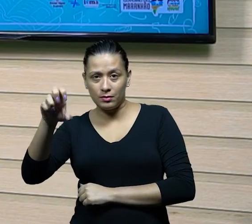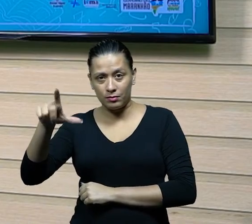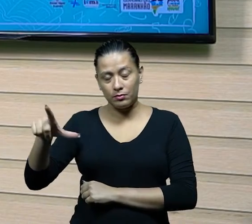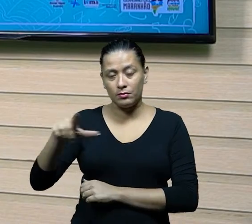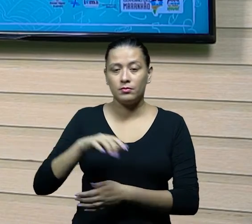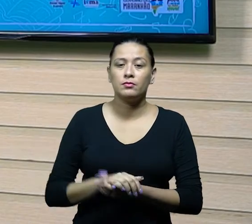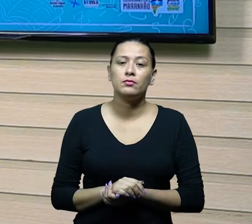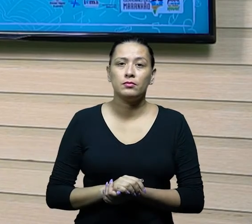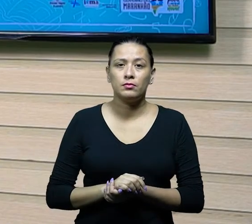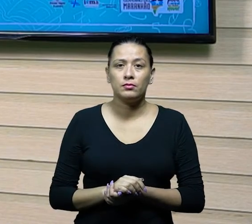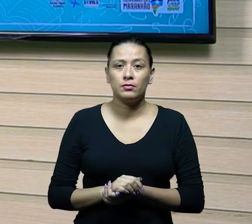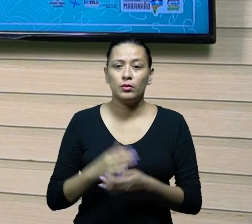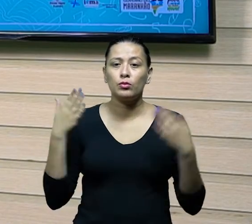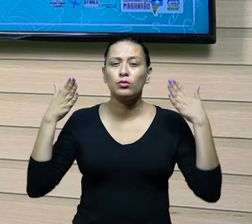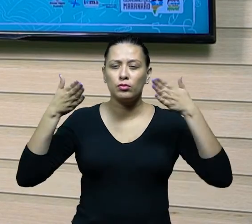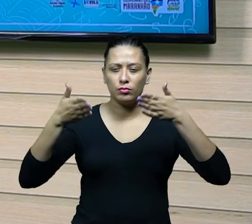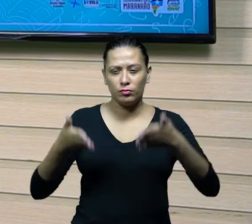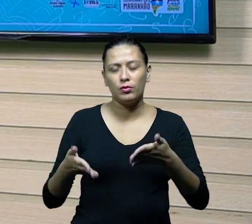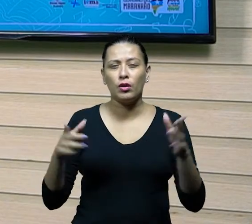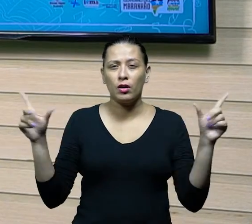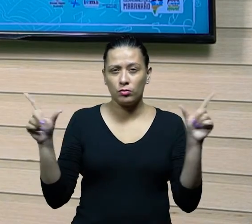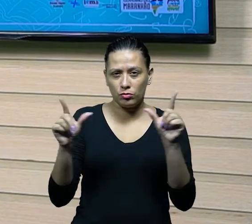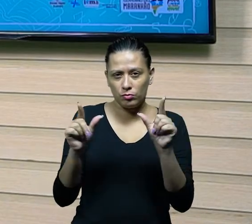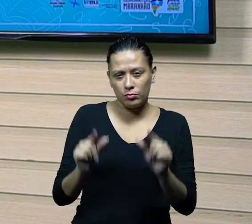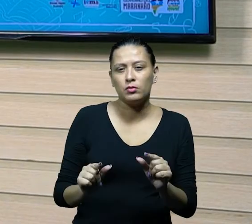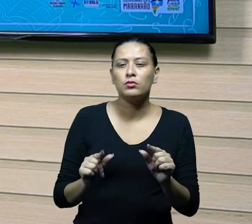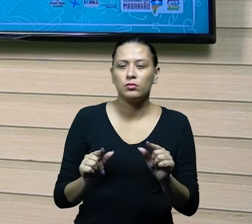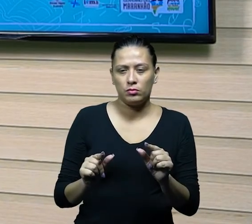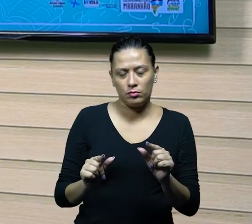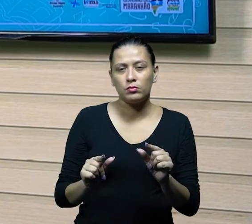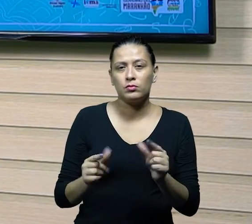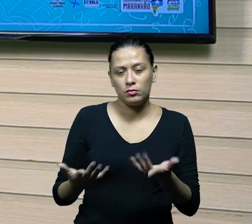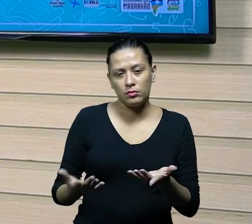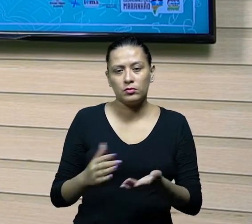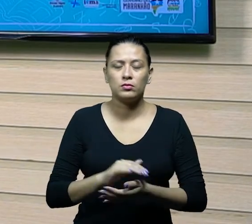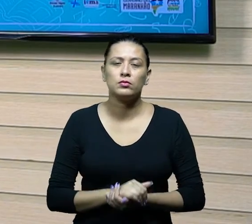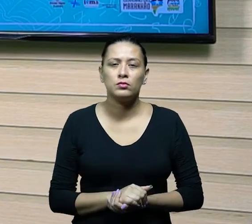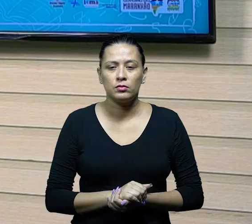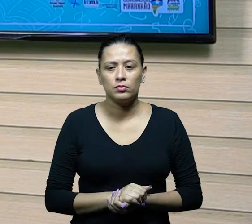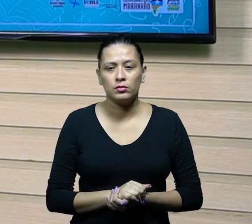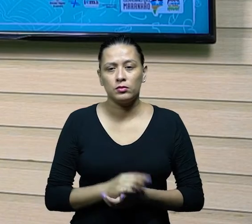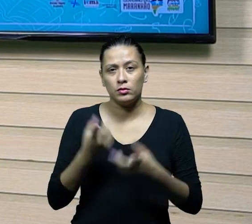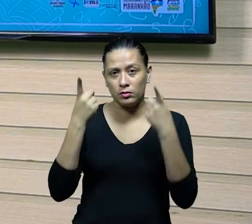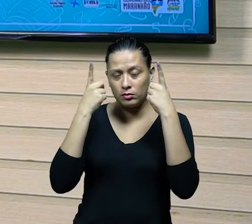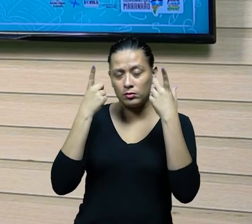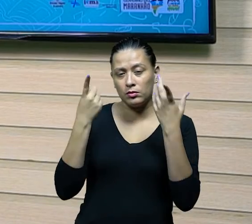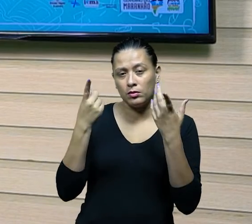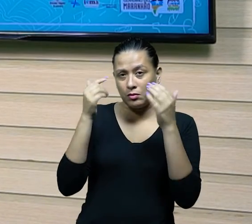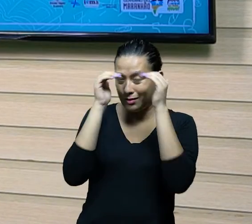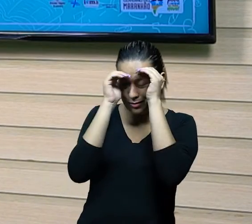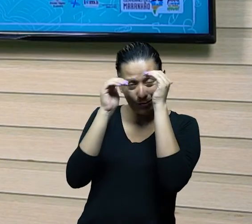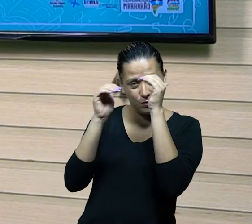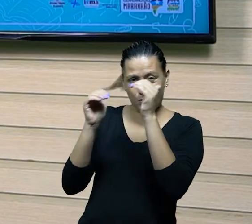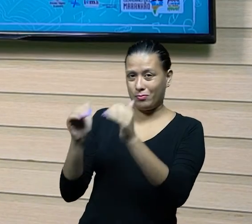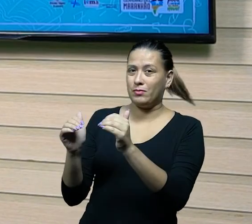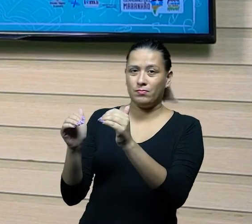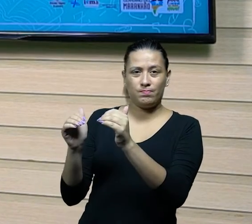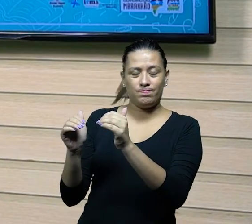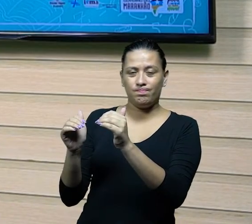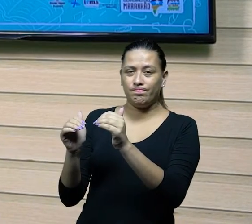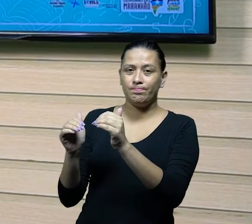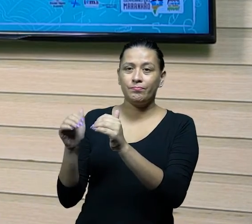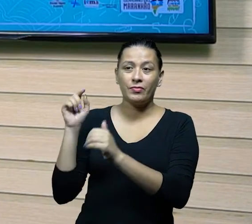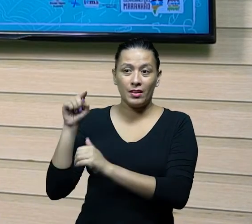minimizar a violabilidade das normas a gente tem essa característica aquele indivíduo que de fato não desrespeitou